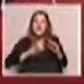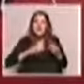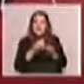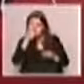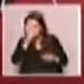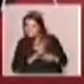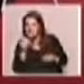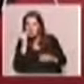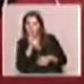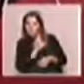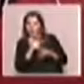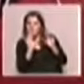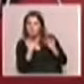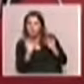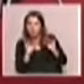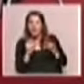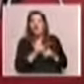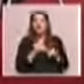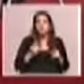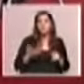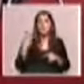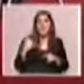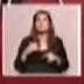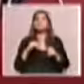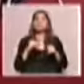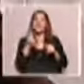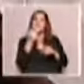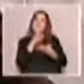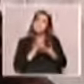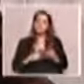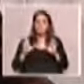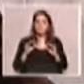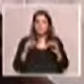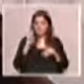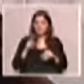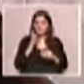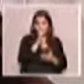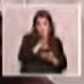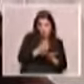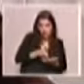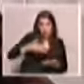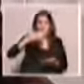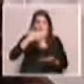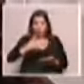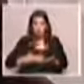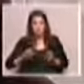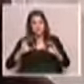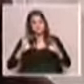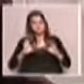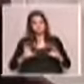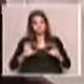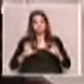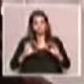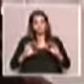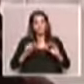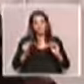textura. Quando nós até tínhamos um queijo que é de pasta semimola, ou seja, tal como está aí, cortas e segura-se a pasta. A pasta vai